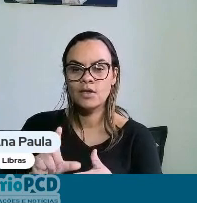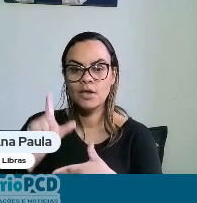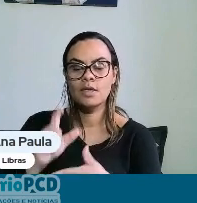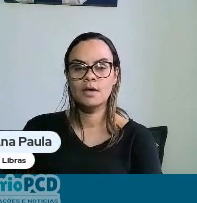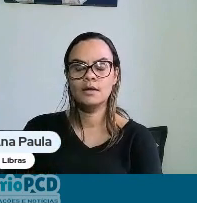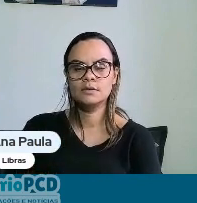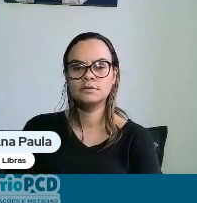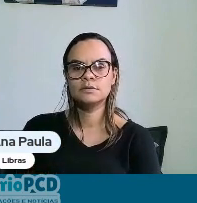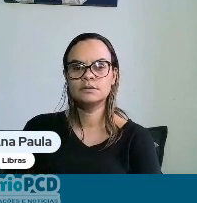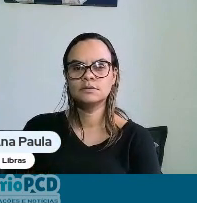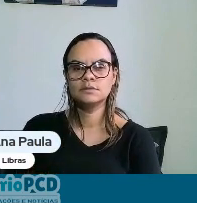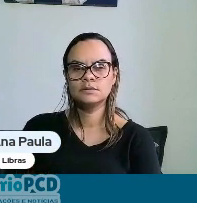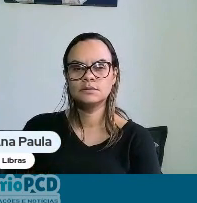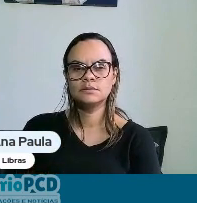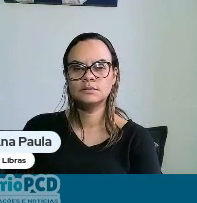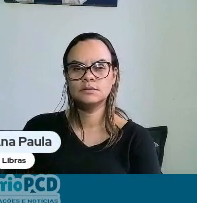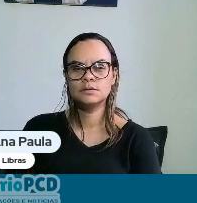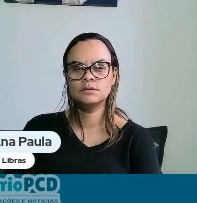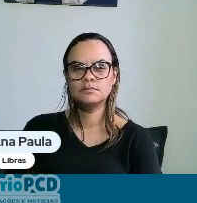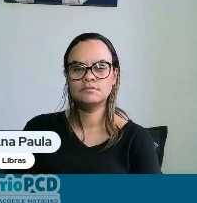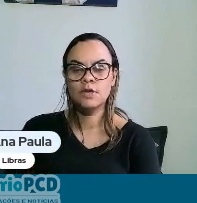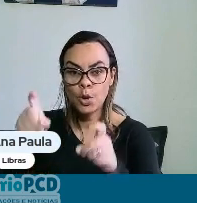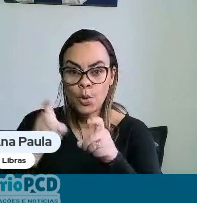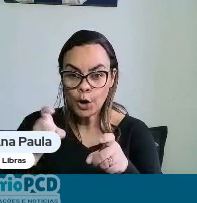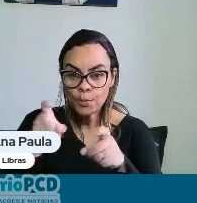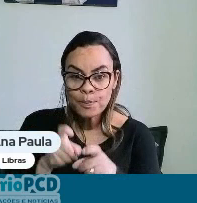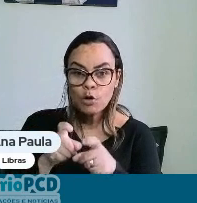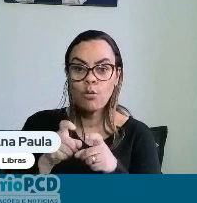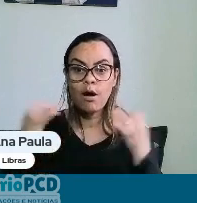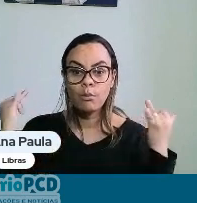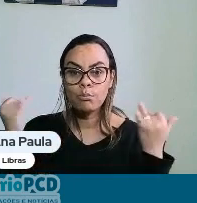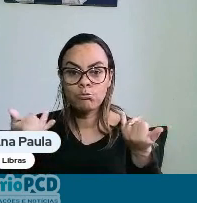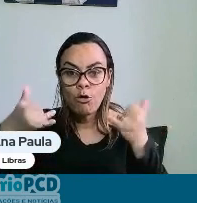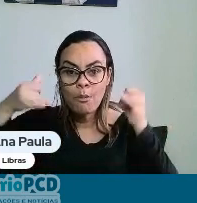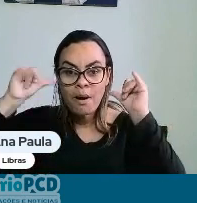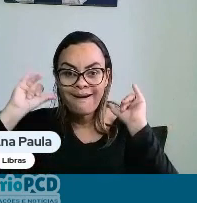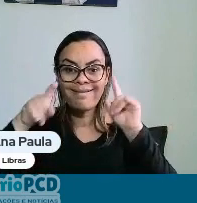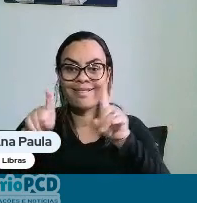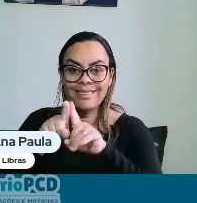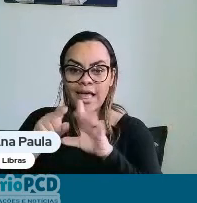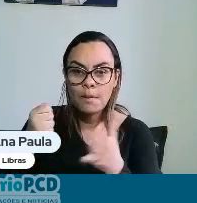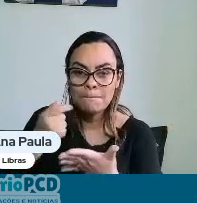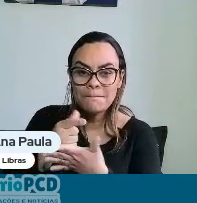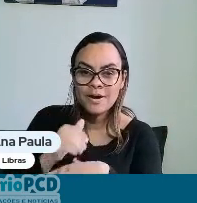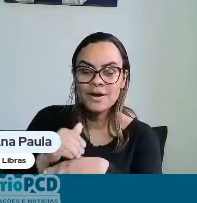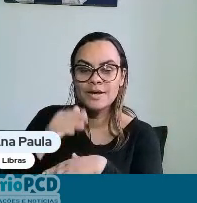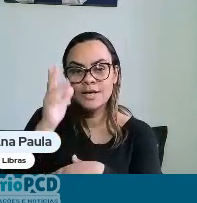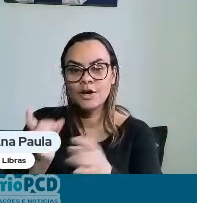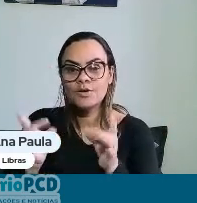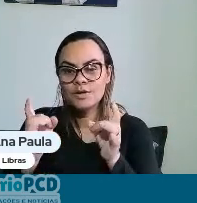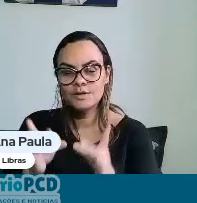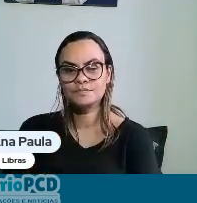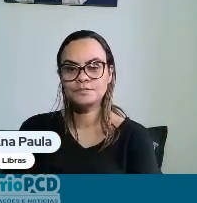tributária, sair da agropecuária, que mesmo com as exceções vão pagar mais, do comércio,